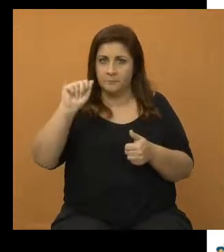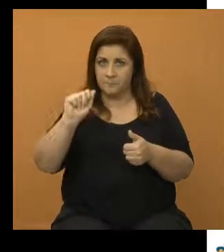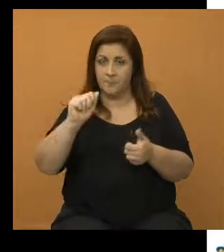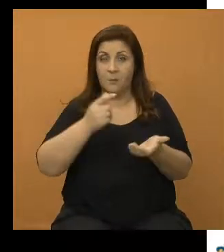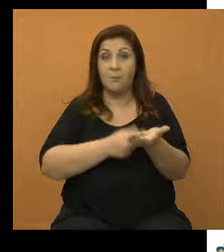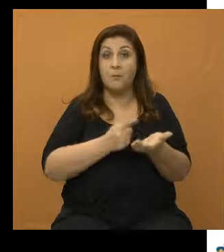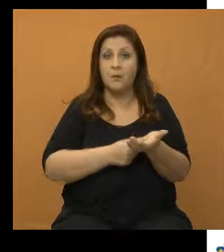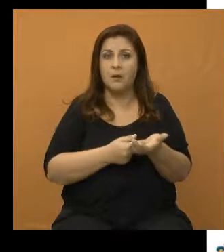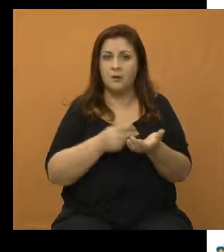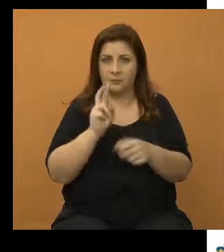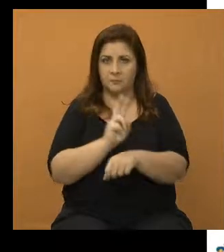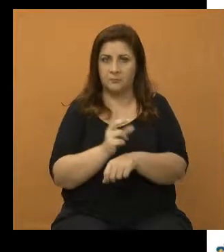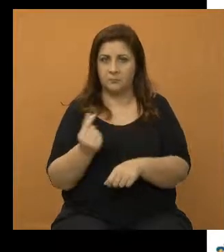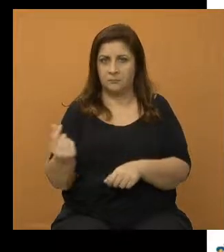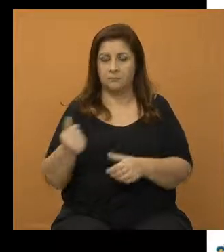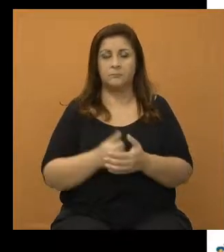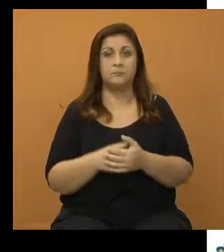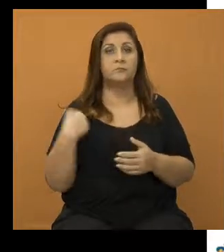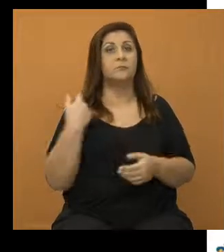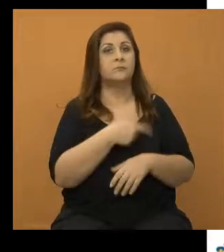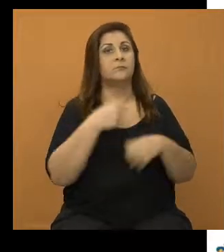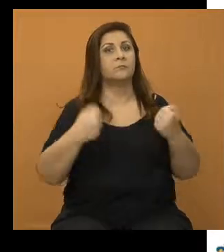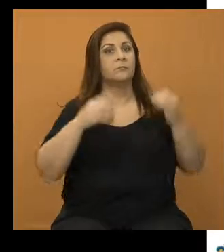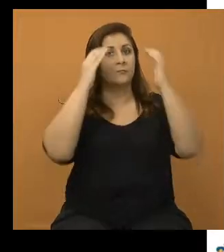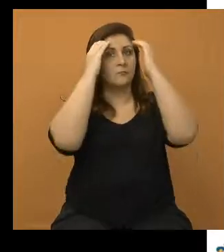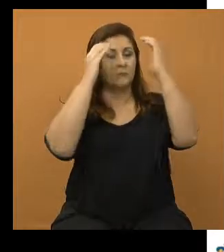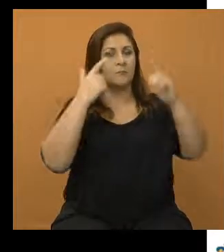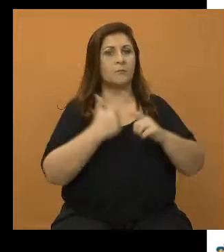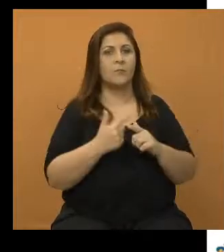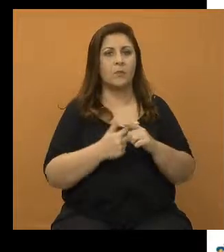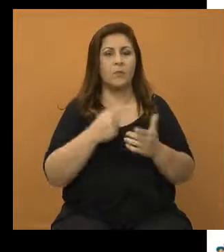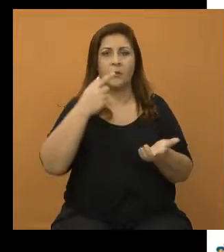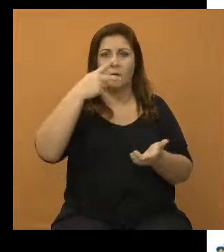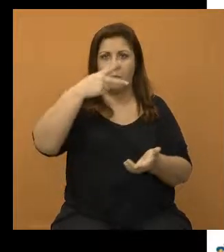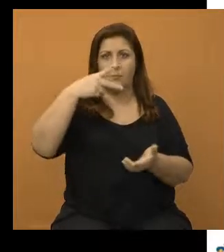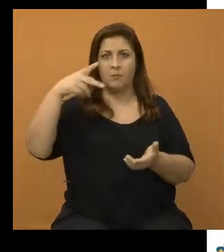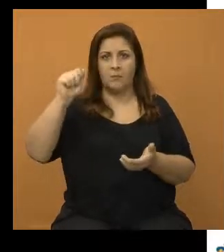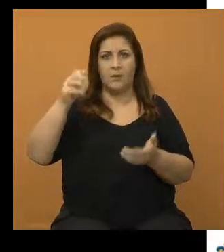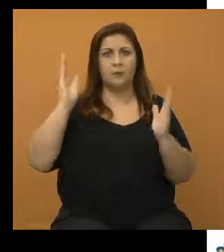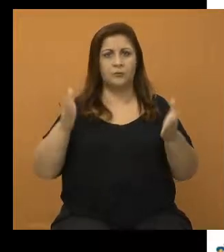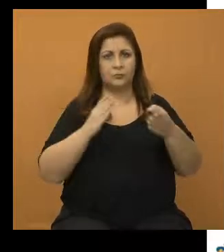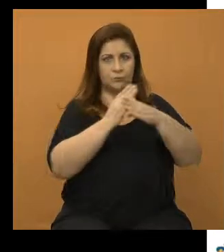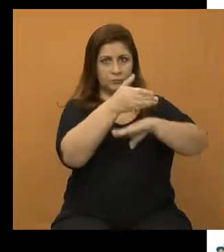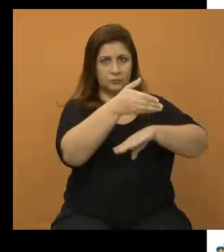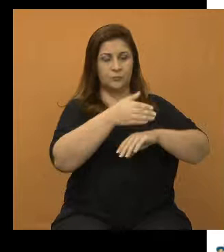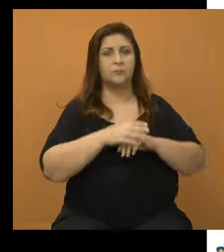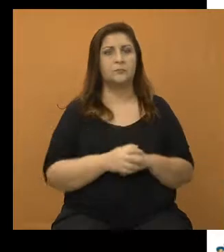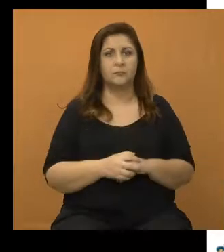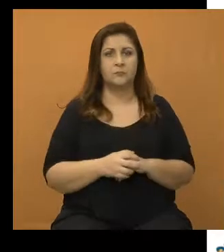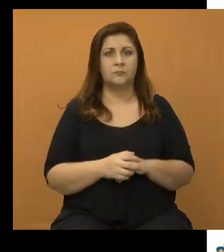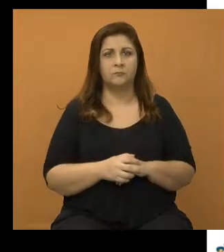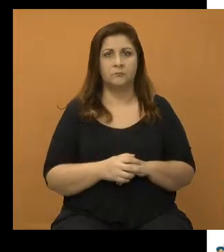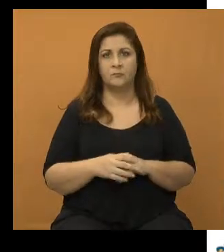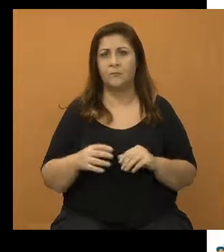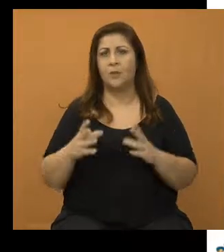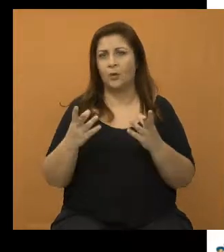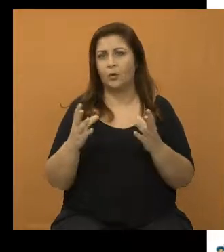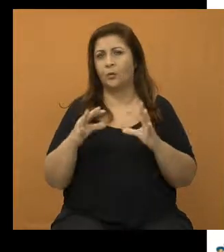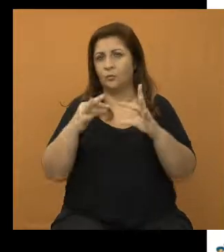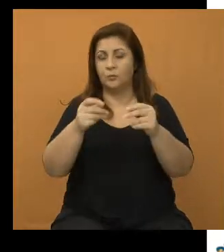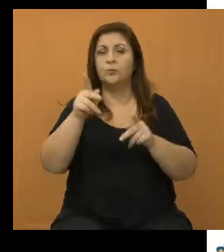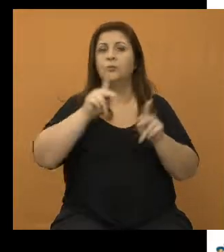gente tem que seguir o PPA, que foi aprovado, né, por essa casa, o PPA que teve ampla participação popular na